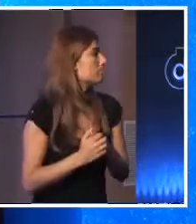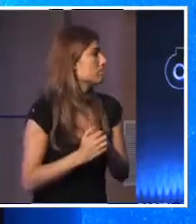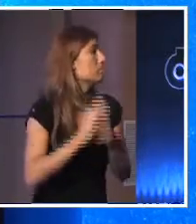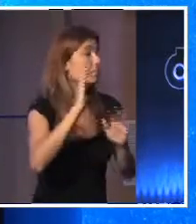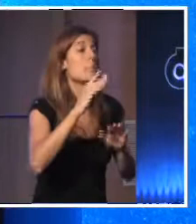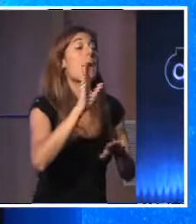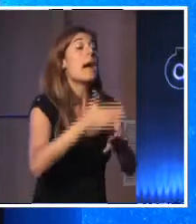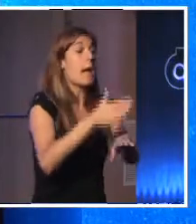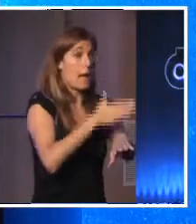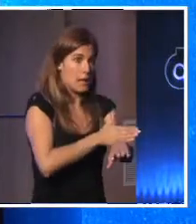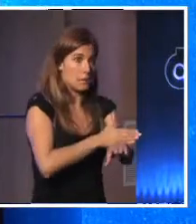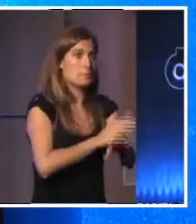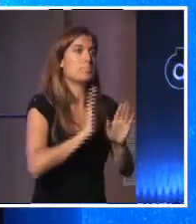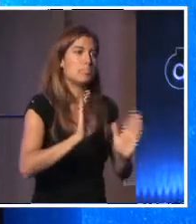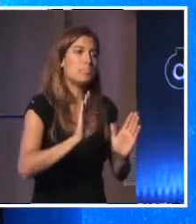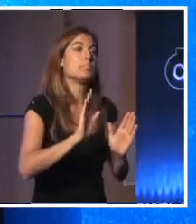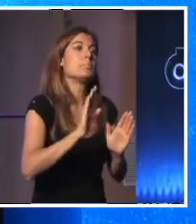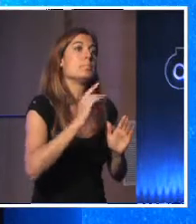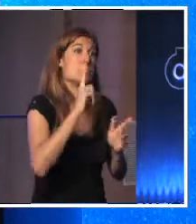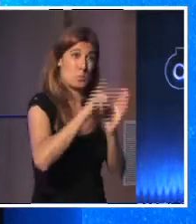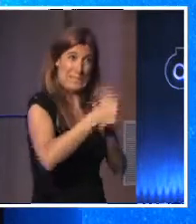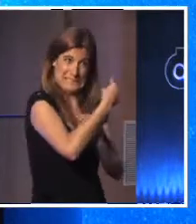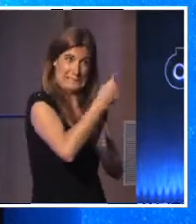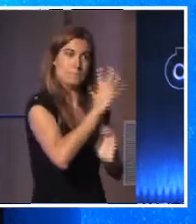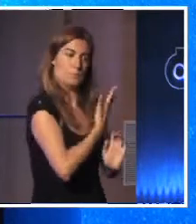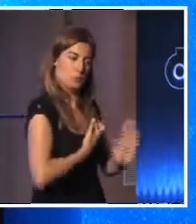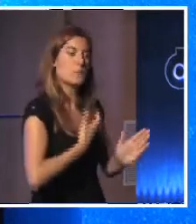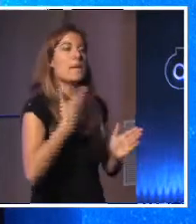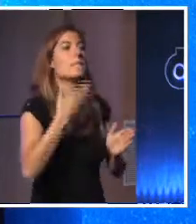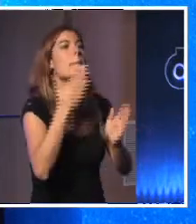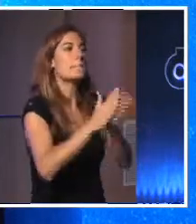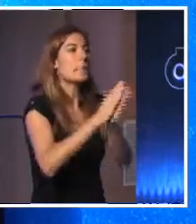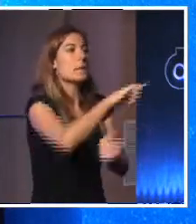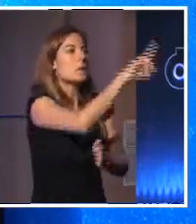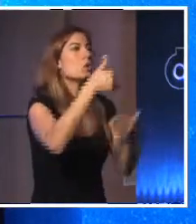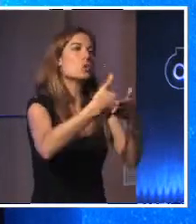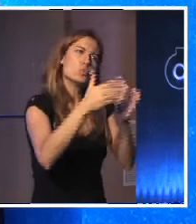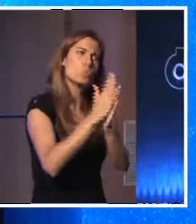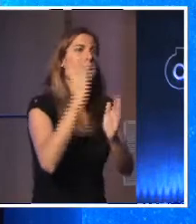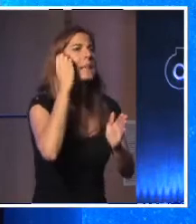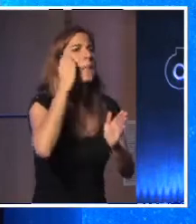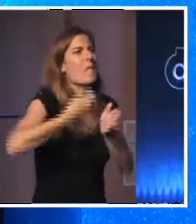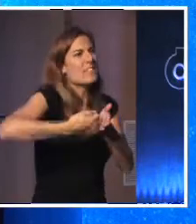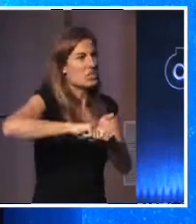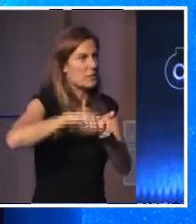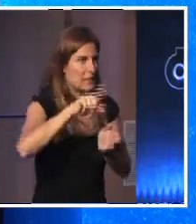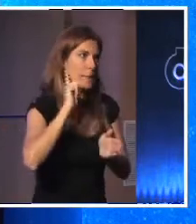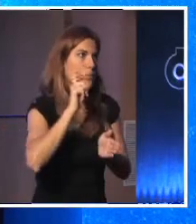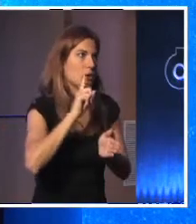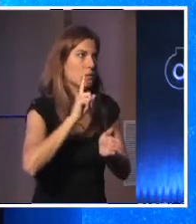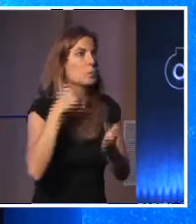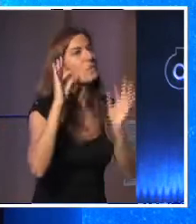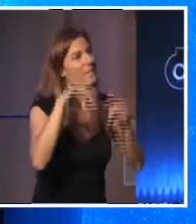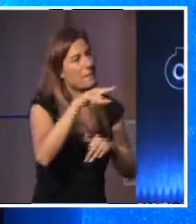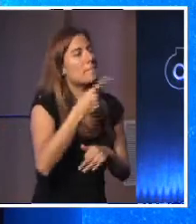Mas antes de falar do projeto, quero pedir a todos que desliguem o telemóvel. Isto é muito importante e depois no